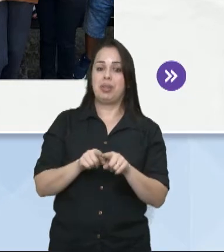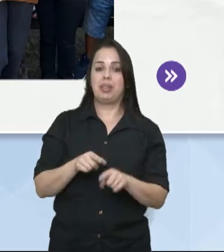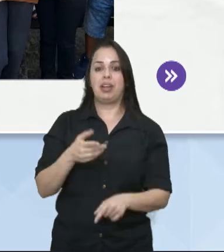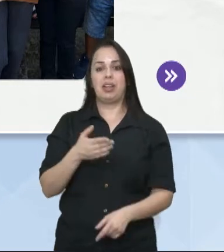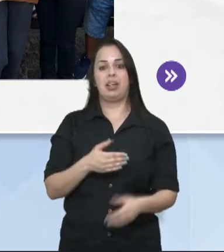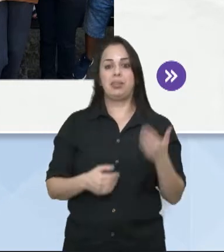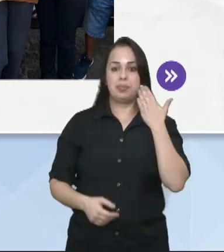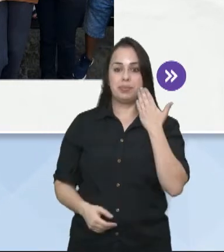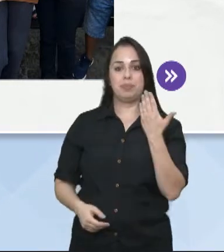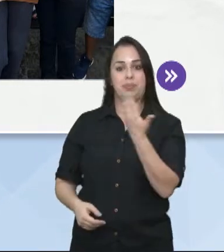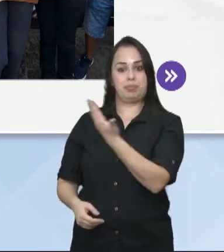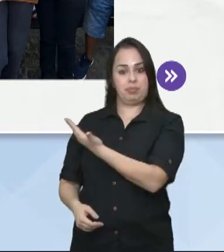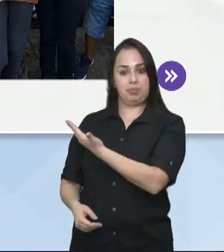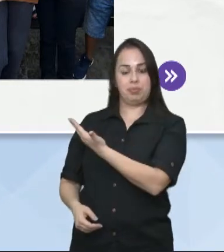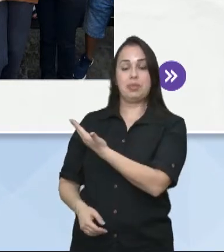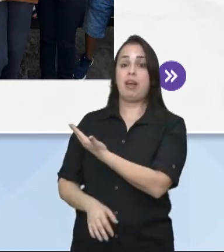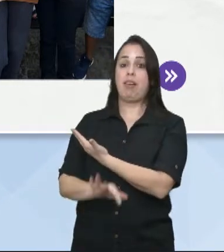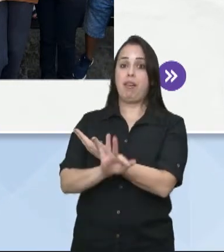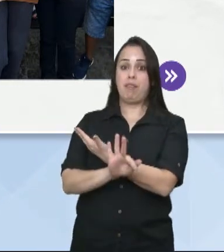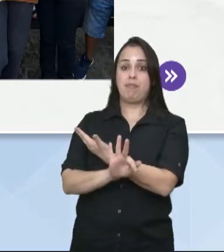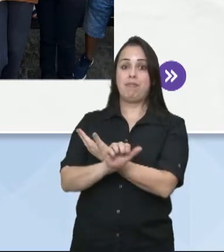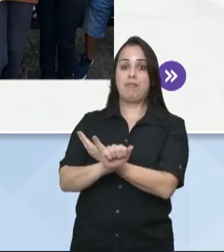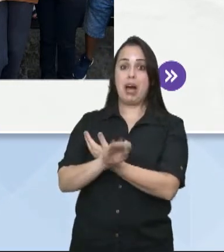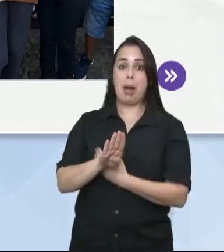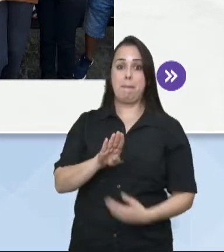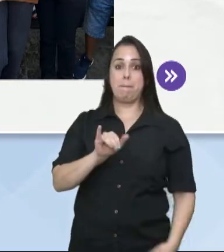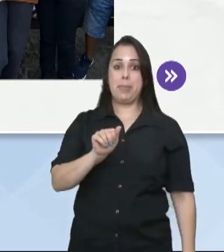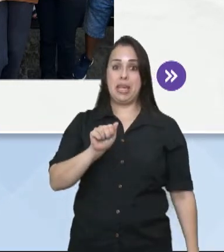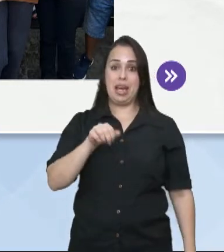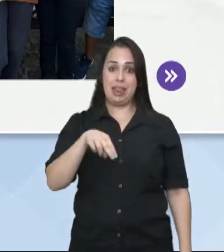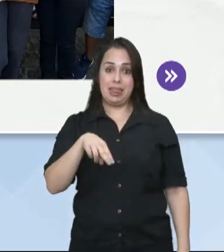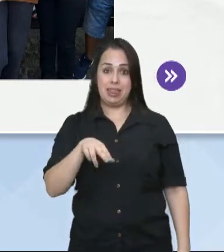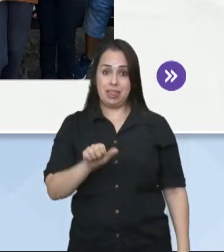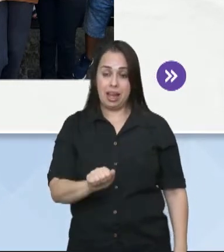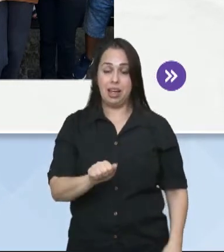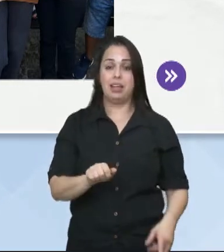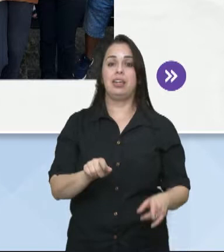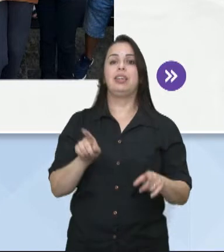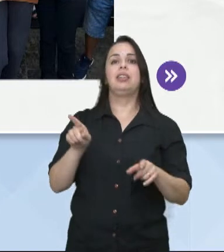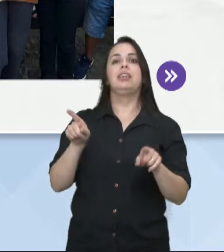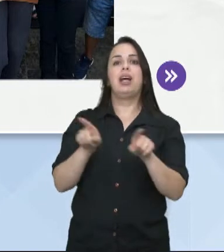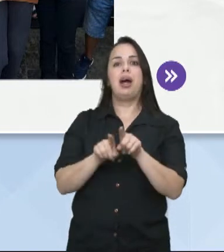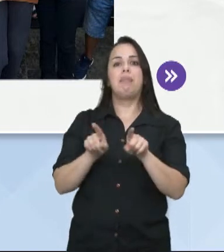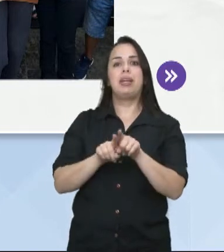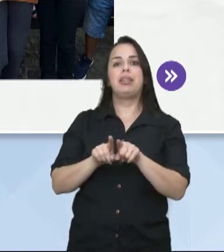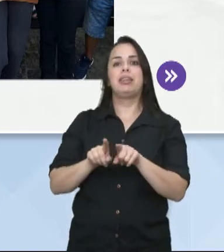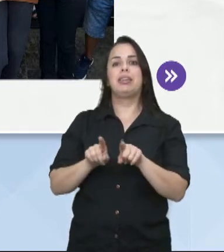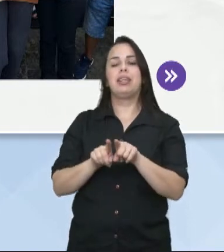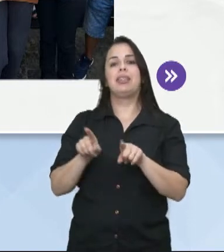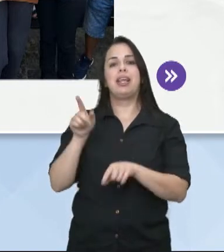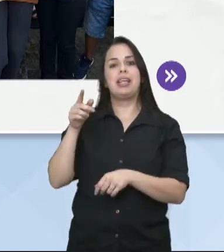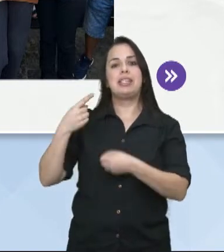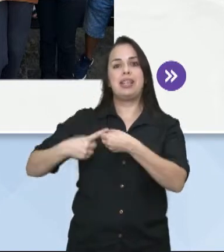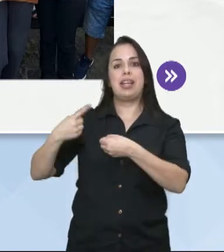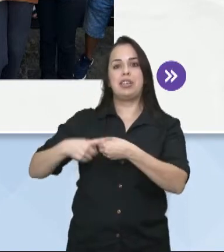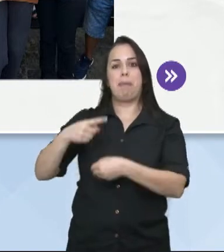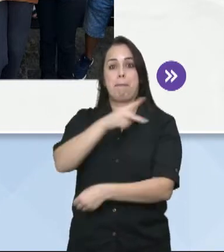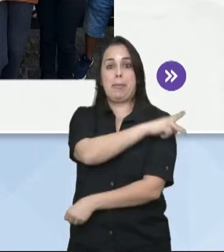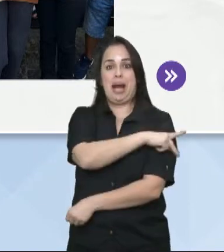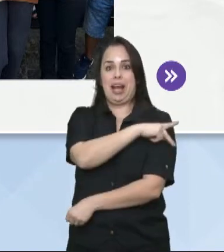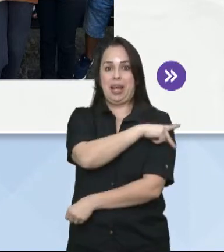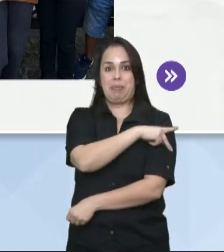Fabiana Loureiro, que também foi do Fundo Social de Paraibuna, que entregou para elas